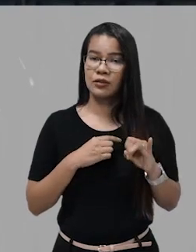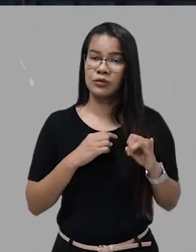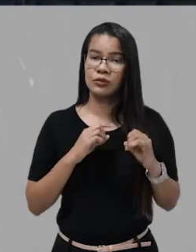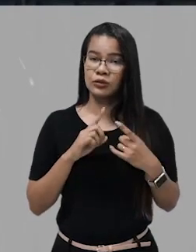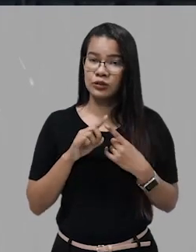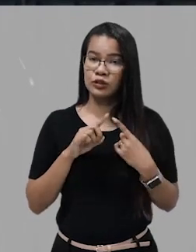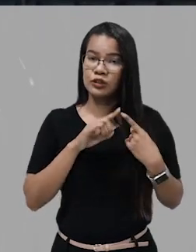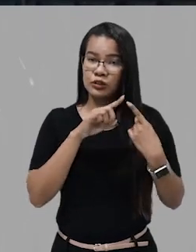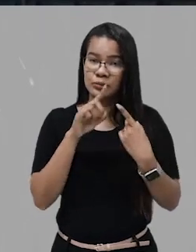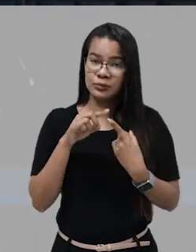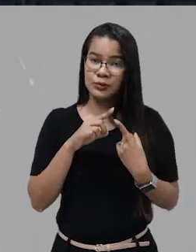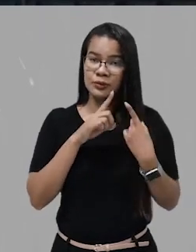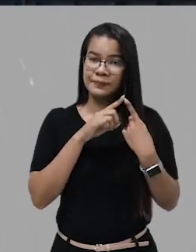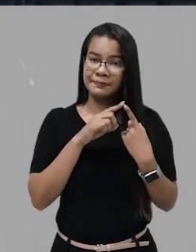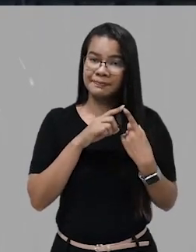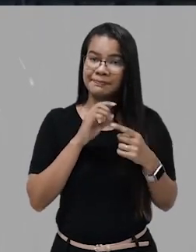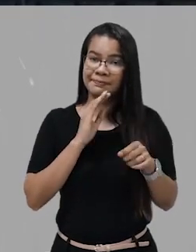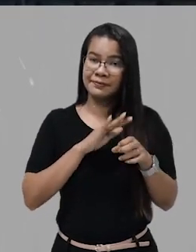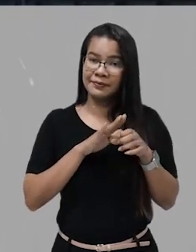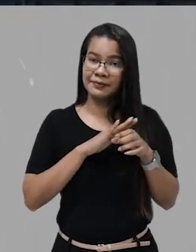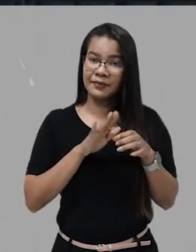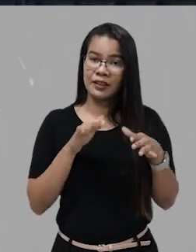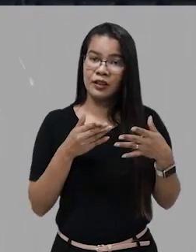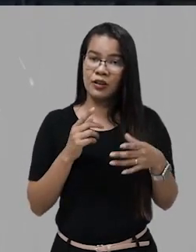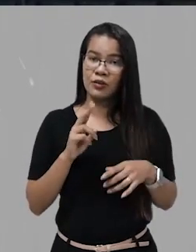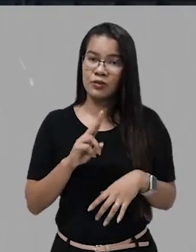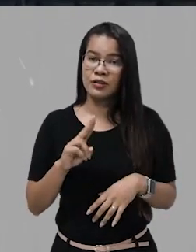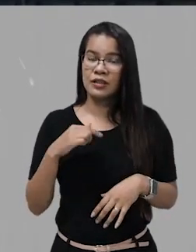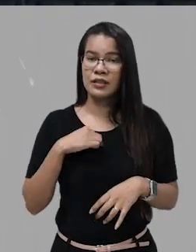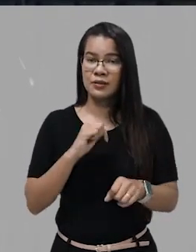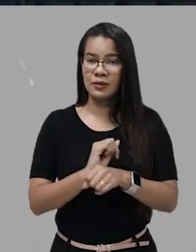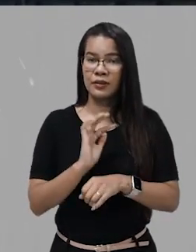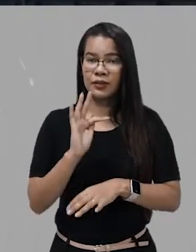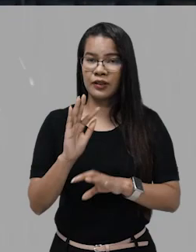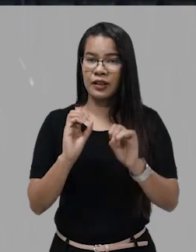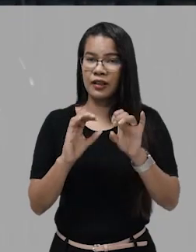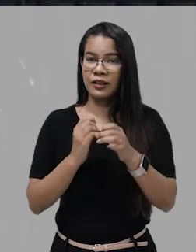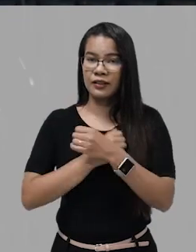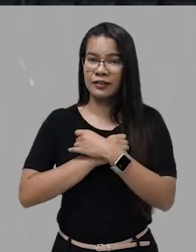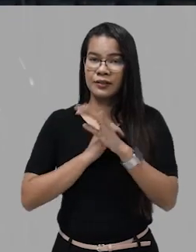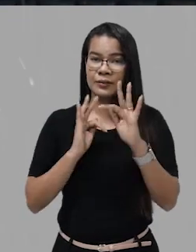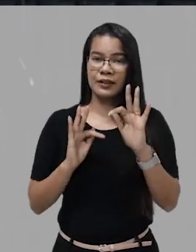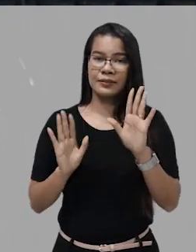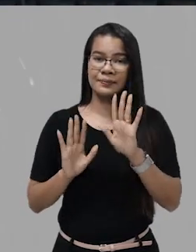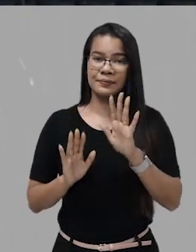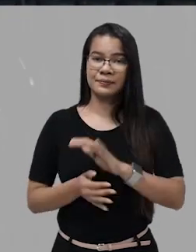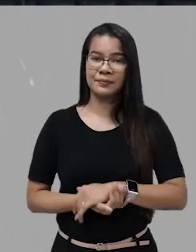aí sim eu vou utilizar o hífen. Espero vocês na próxima aula. Um grande abraço.